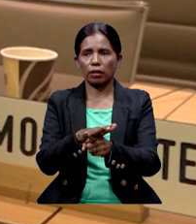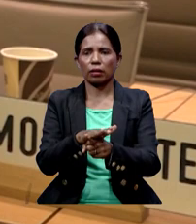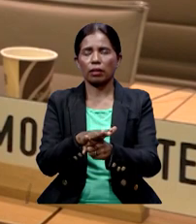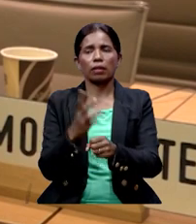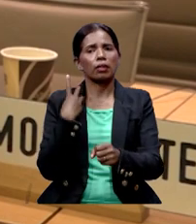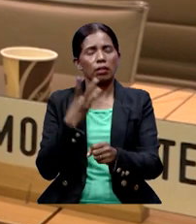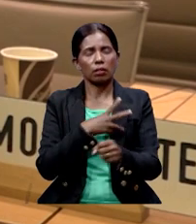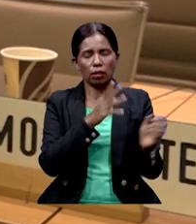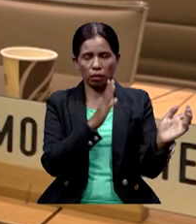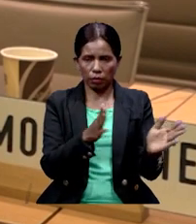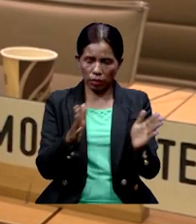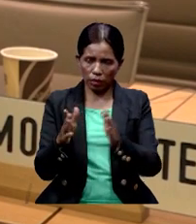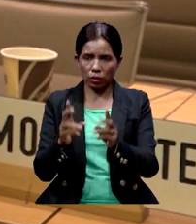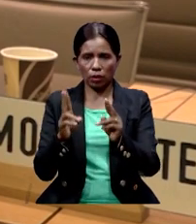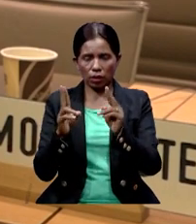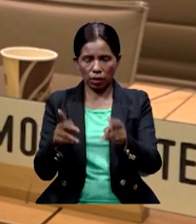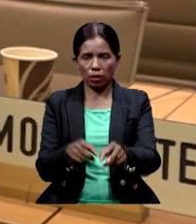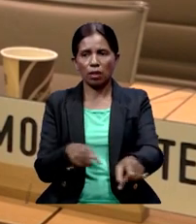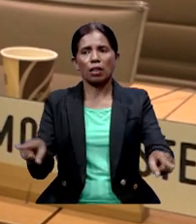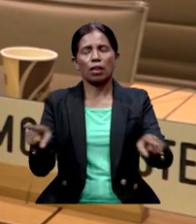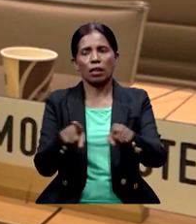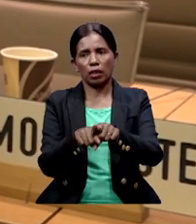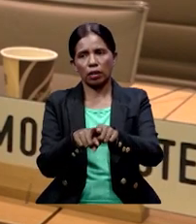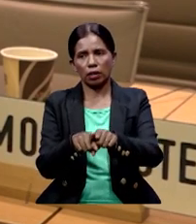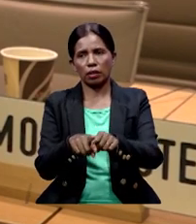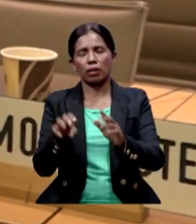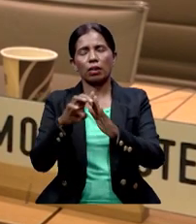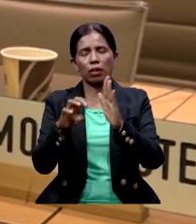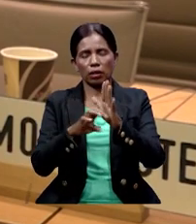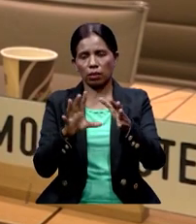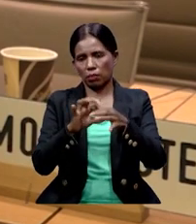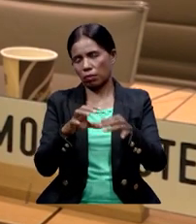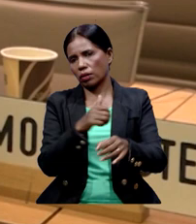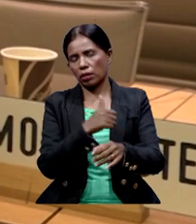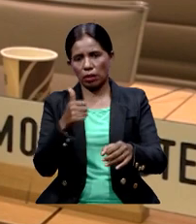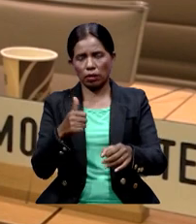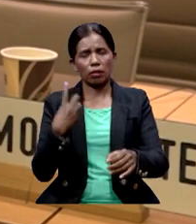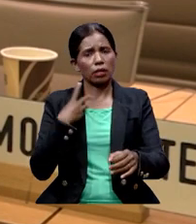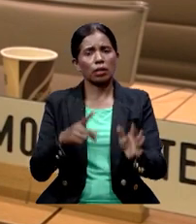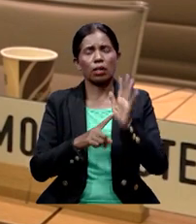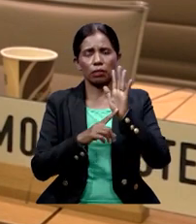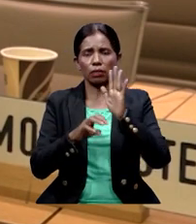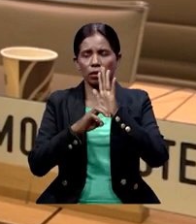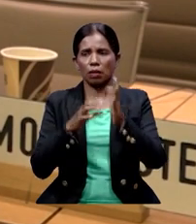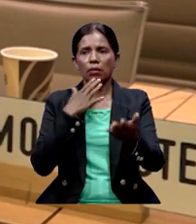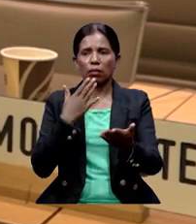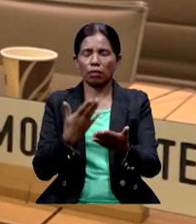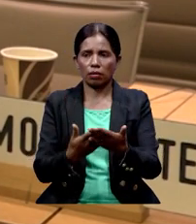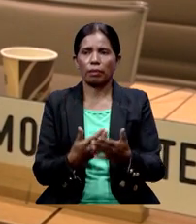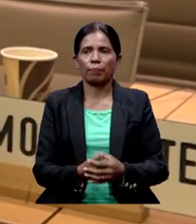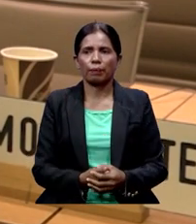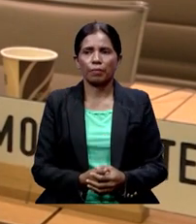e tem processo laula lais los compara ho Estados-membros ir a selo então ita foi exemplo ida que dia